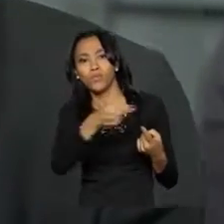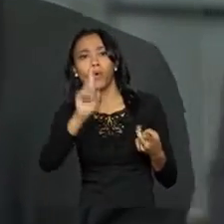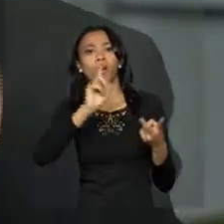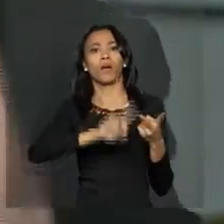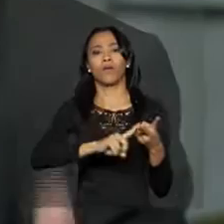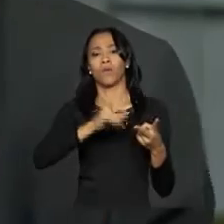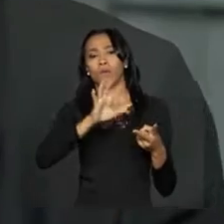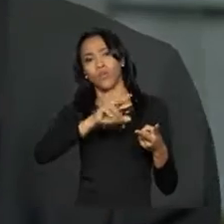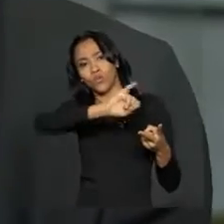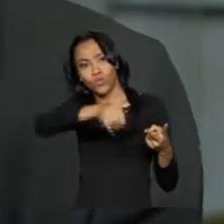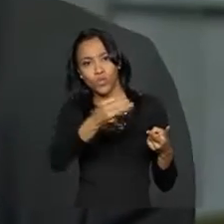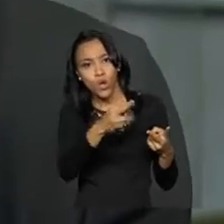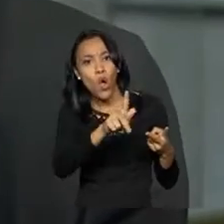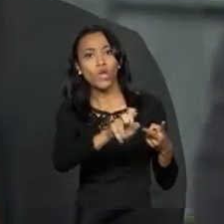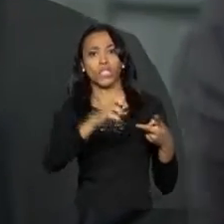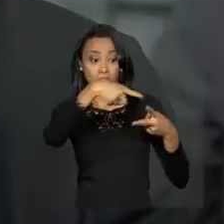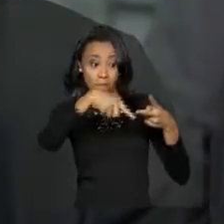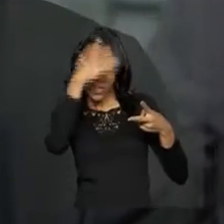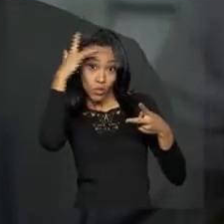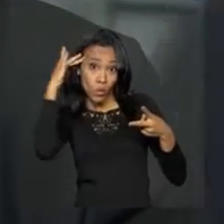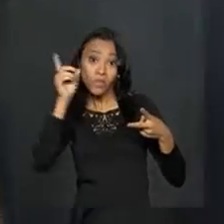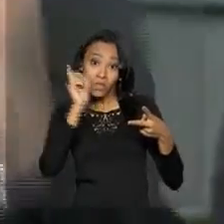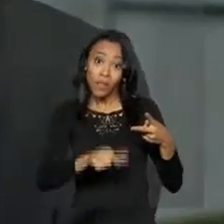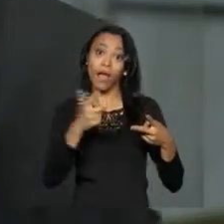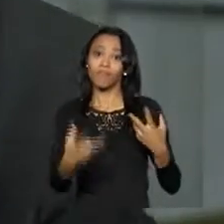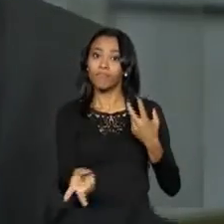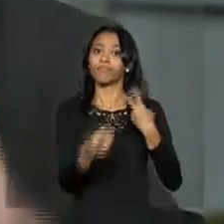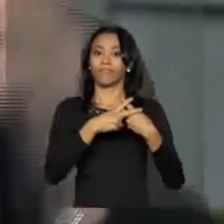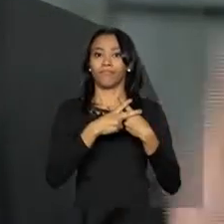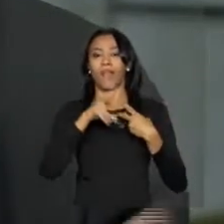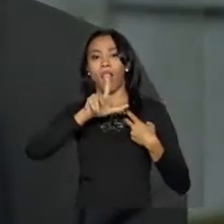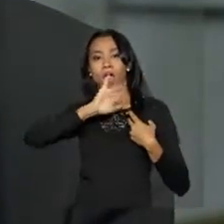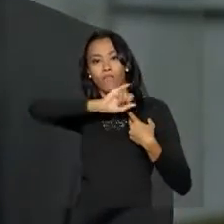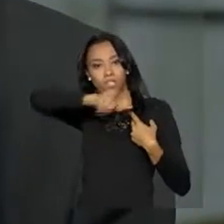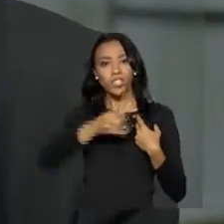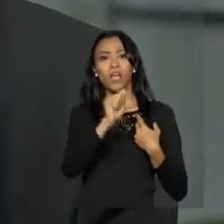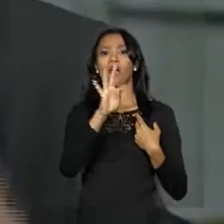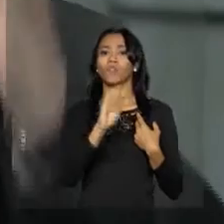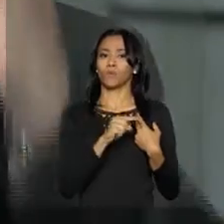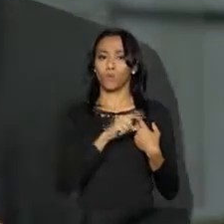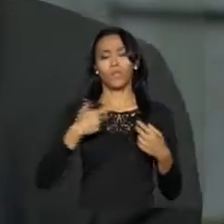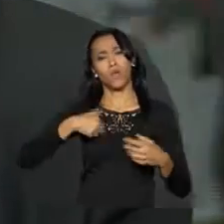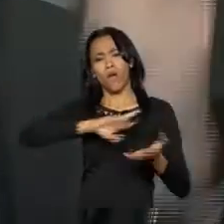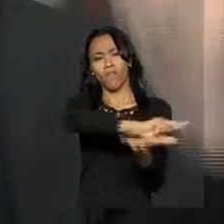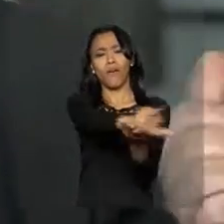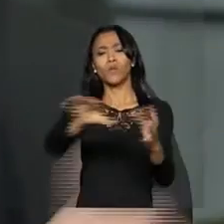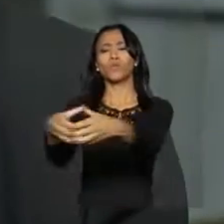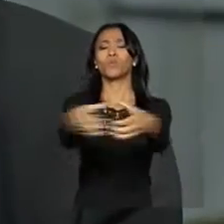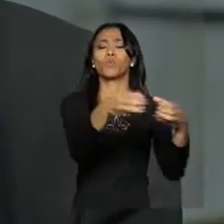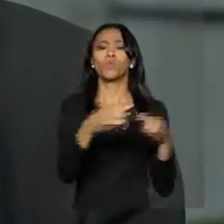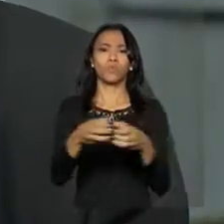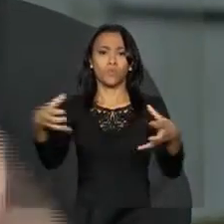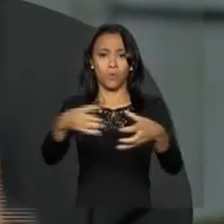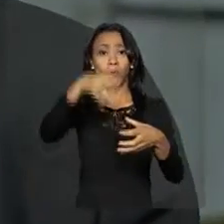Zelada, condenados na Lava Jato. E mais do que isso, todos os líderes do PMDB, os principais, a começar